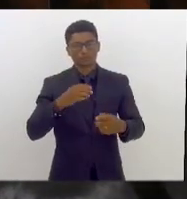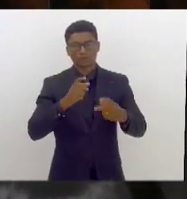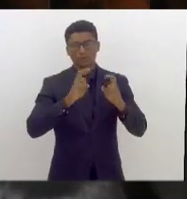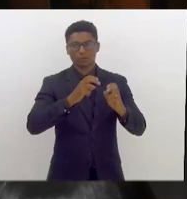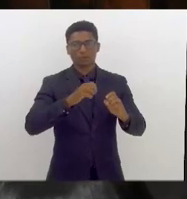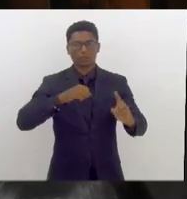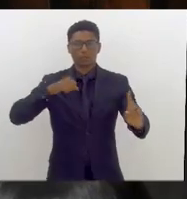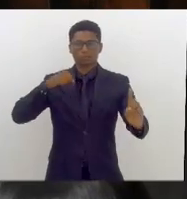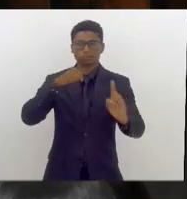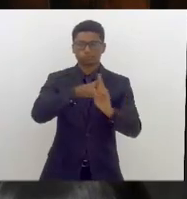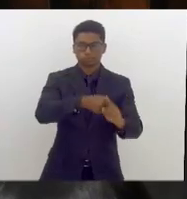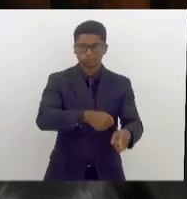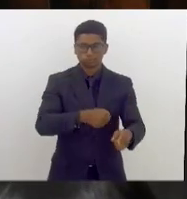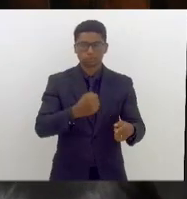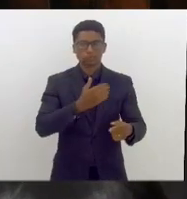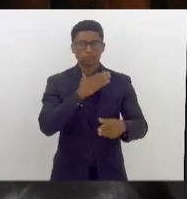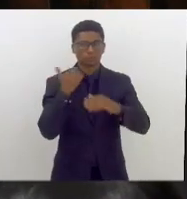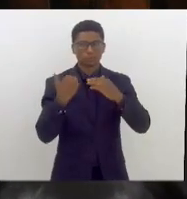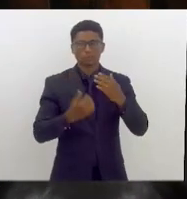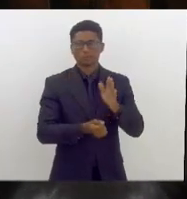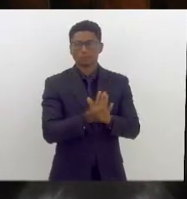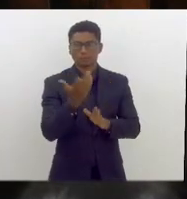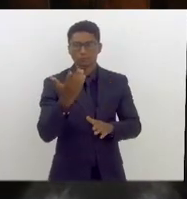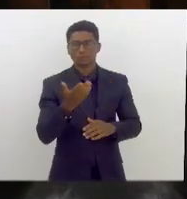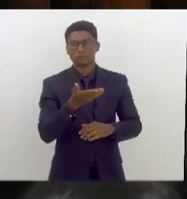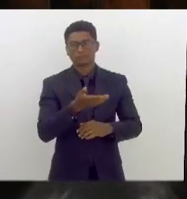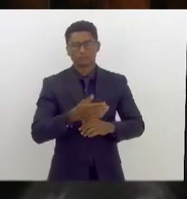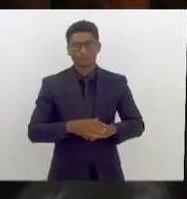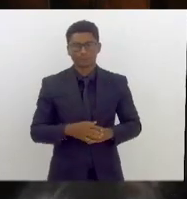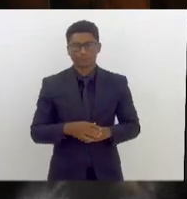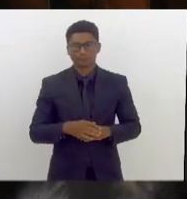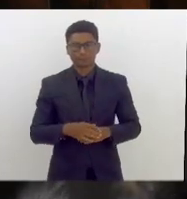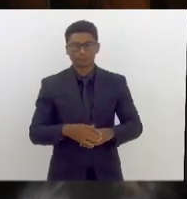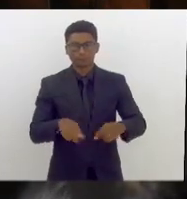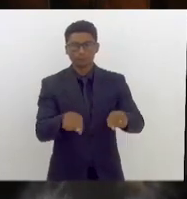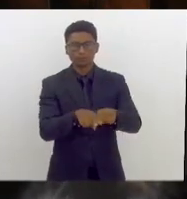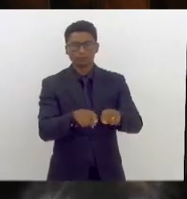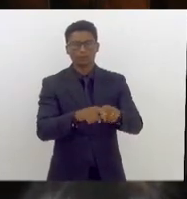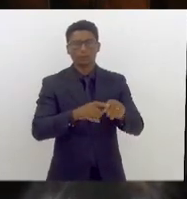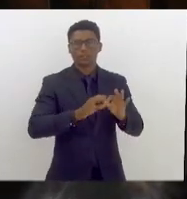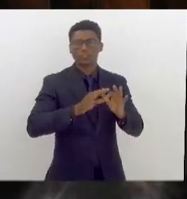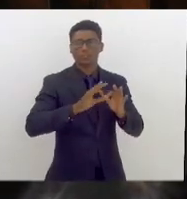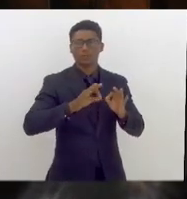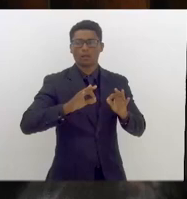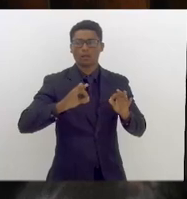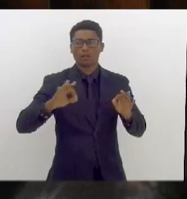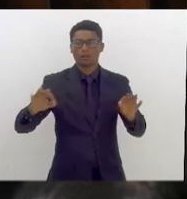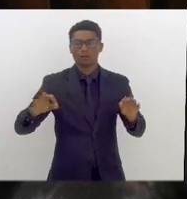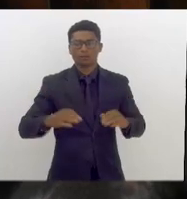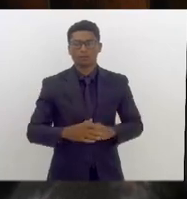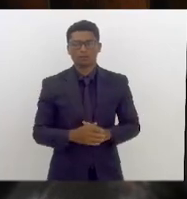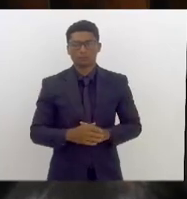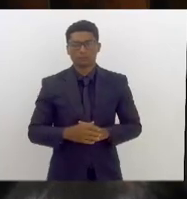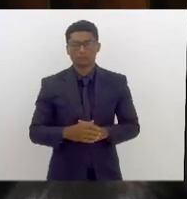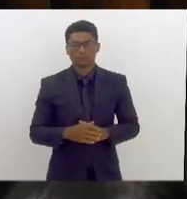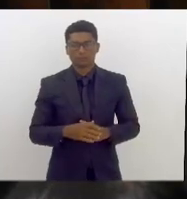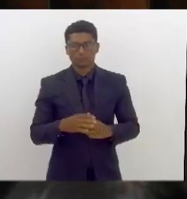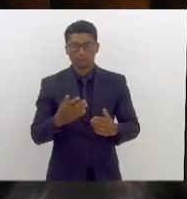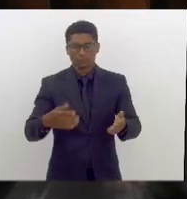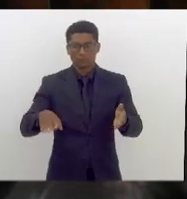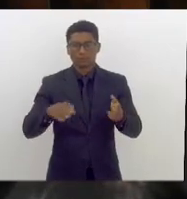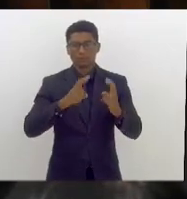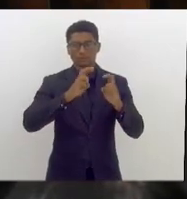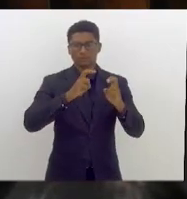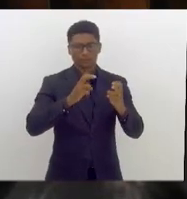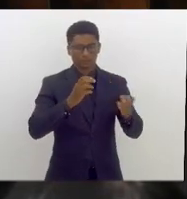mortes na malha ferroviária, a distância absurda entre a plataforma e o trem,